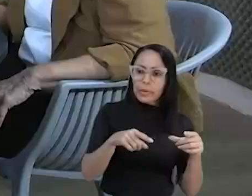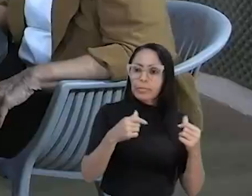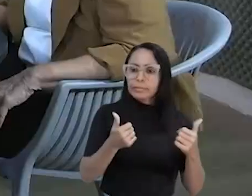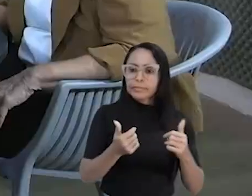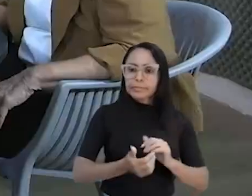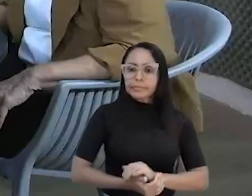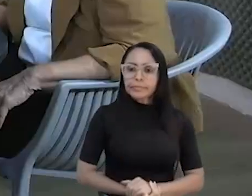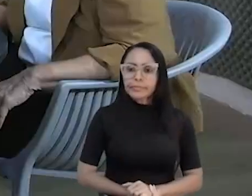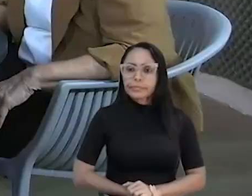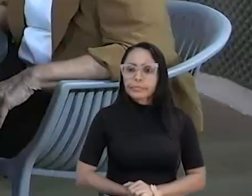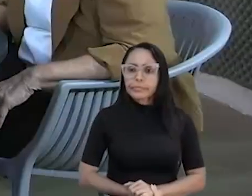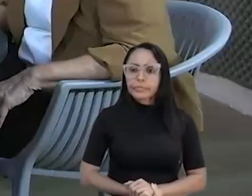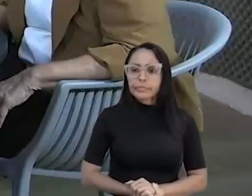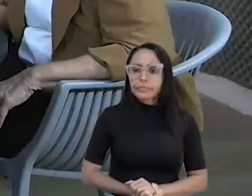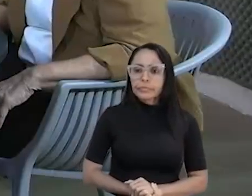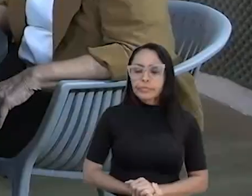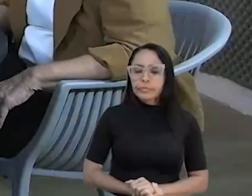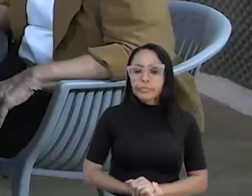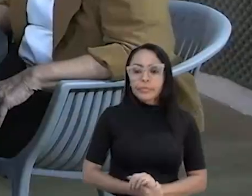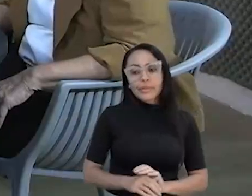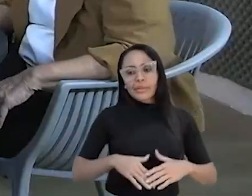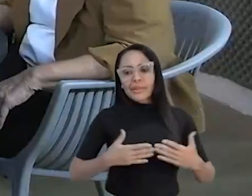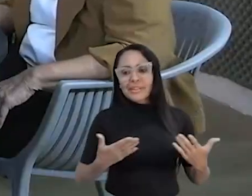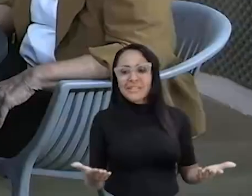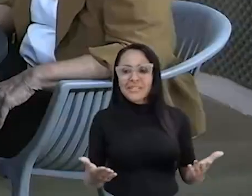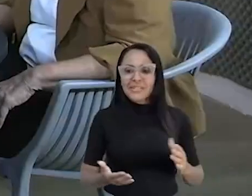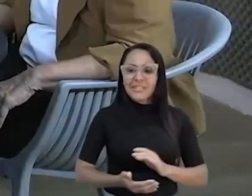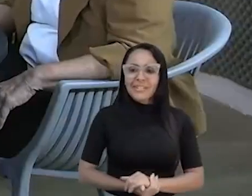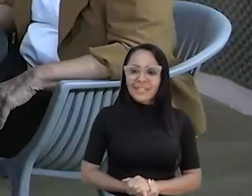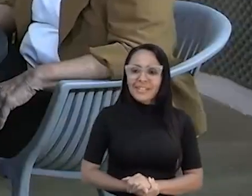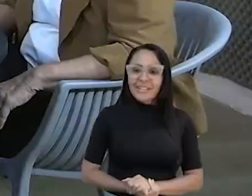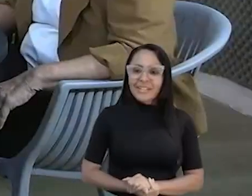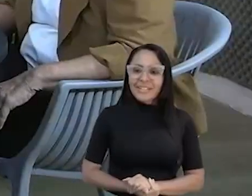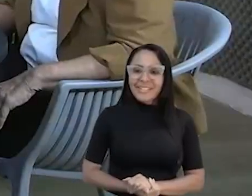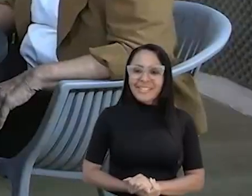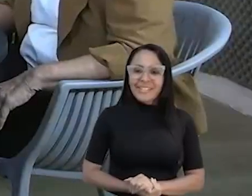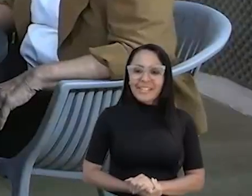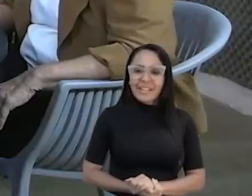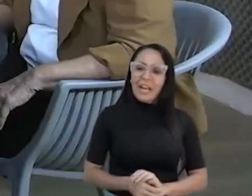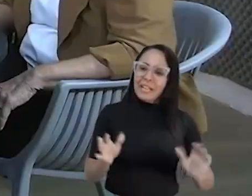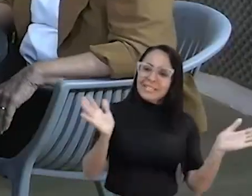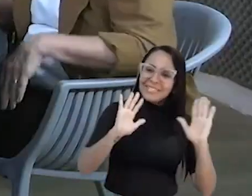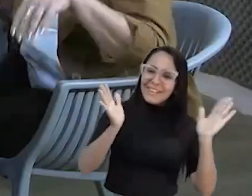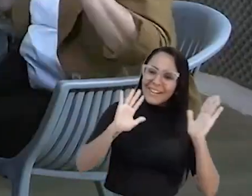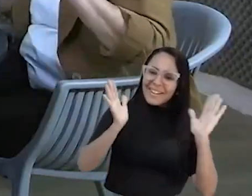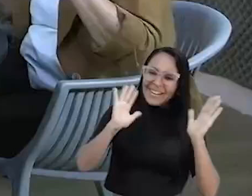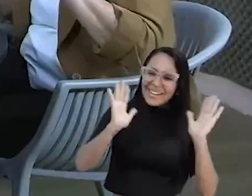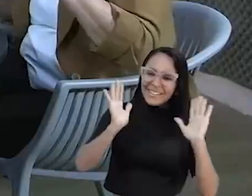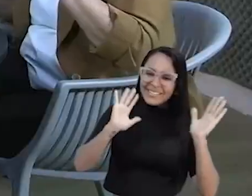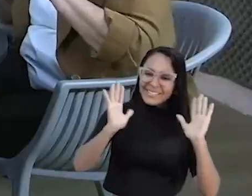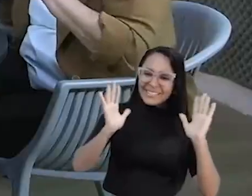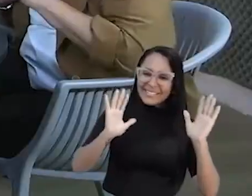shopping. Então é isso, né, gente? Podemos dizer tchau? Sim. Tchau. Até a próxima,